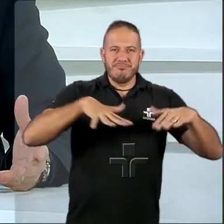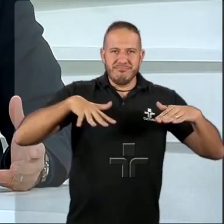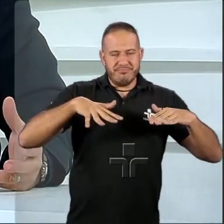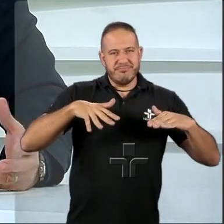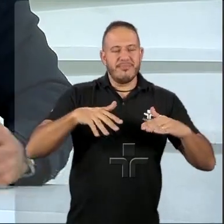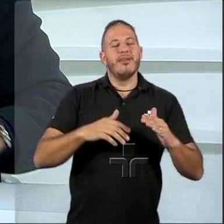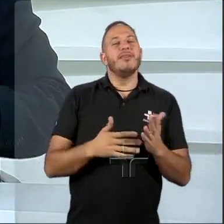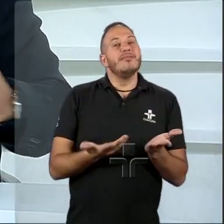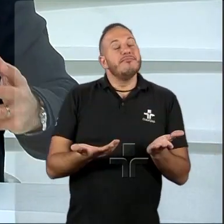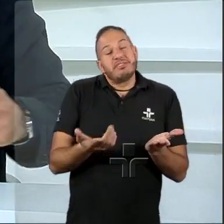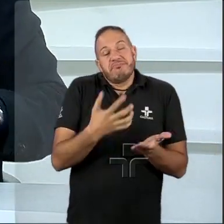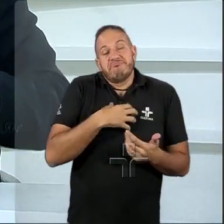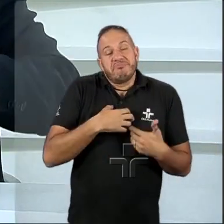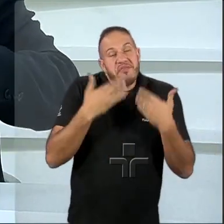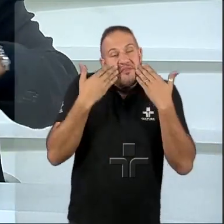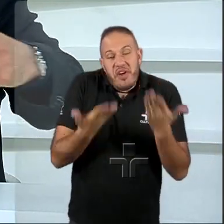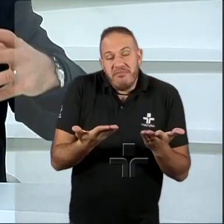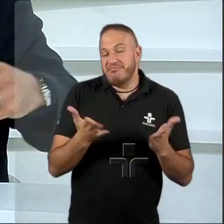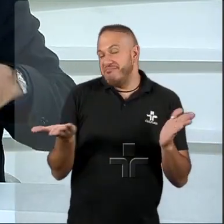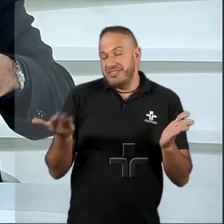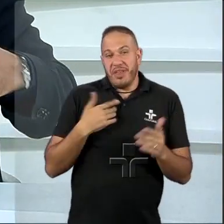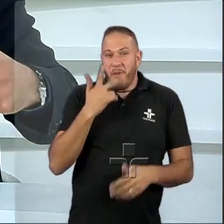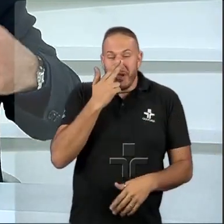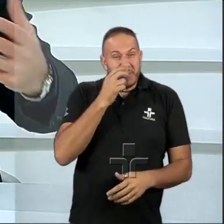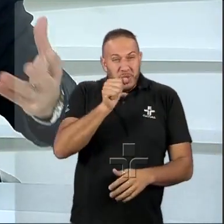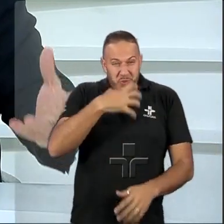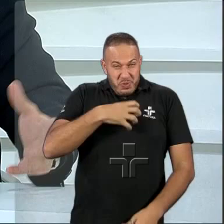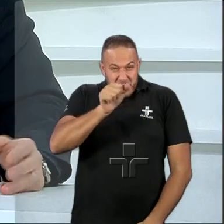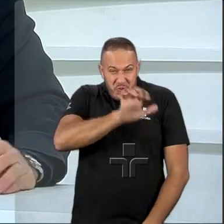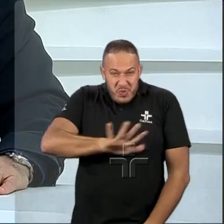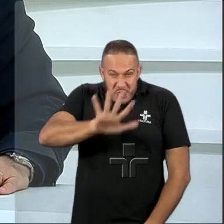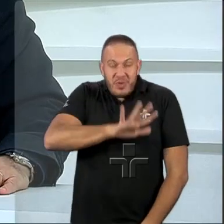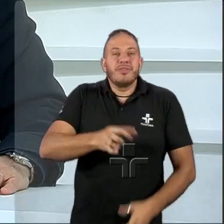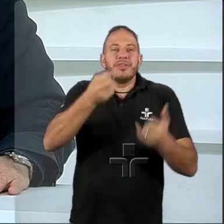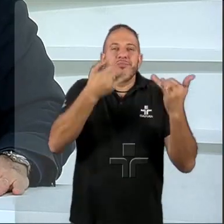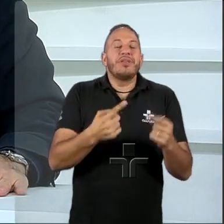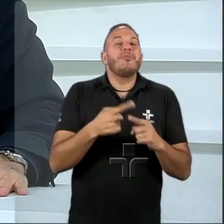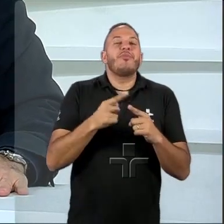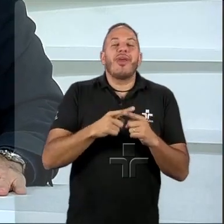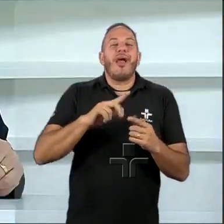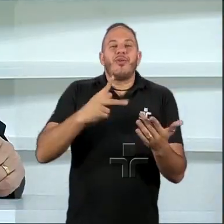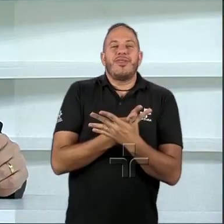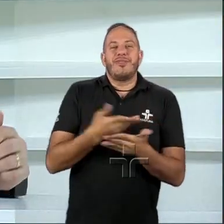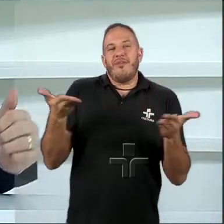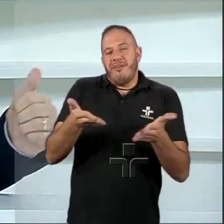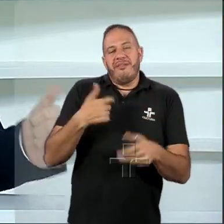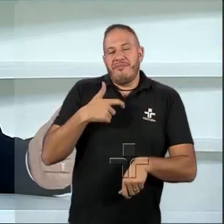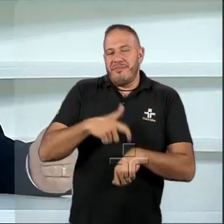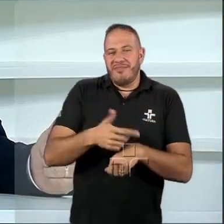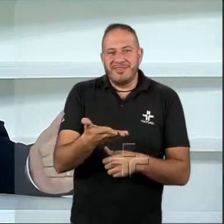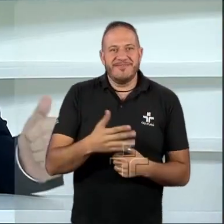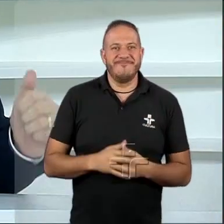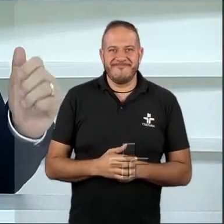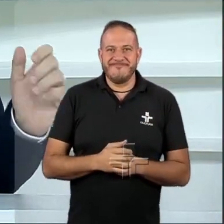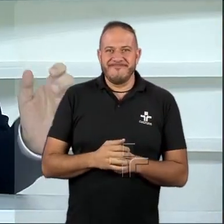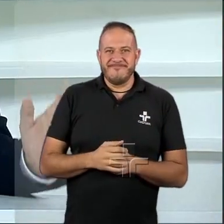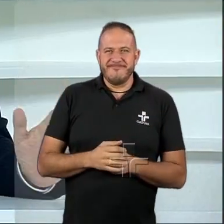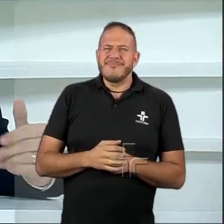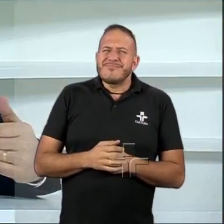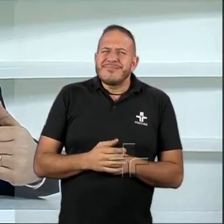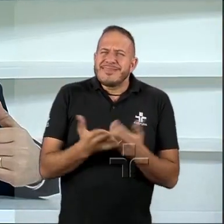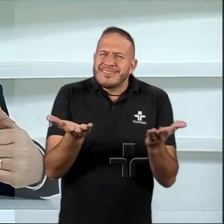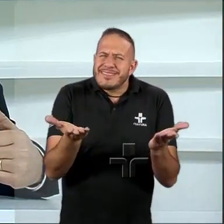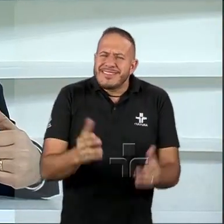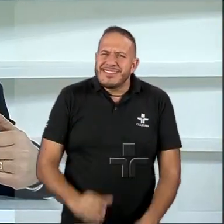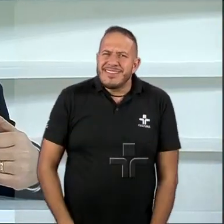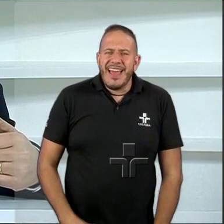vende assim. Mas, enfim, eu acho que todo esse cenário realmente explica por que chegamos onde chegamos. Cris, você